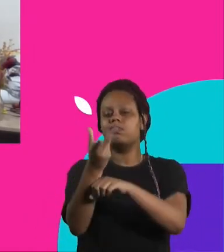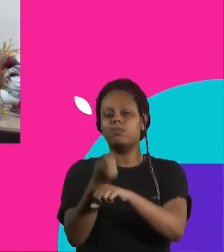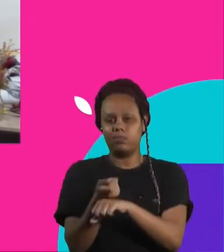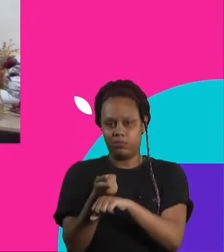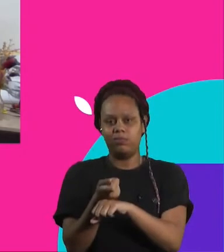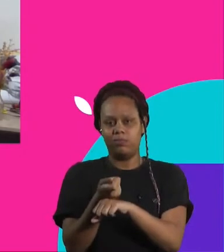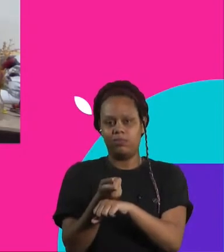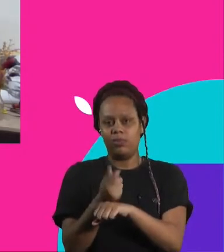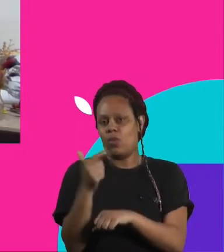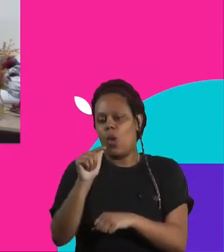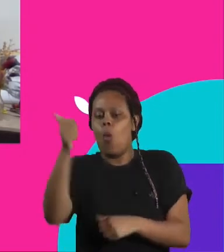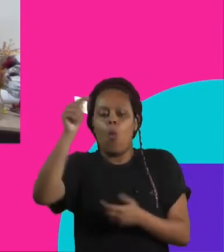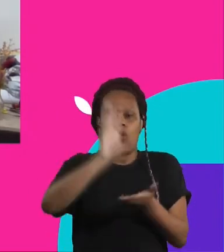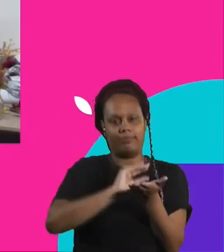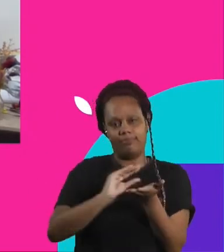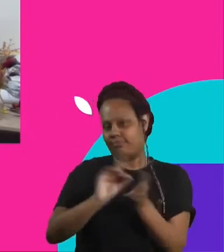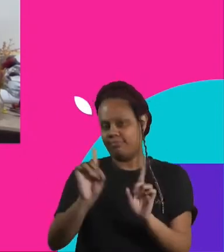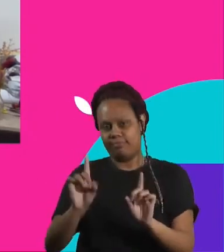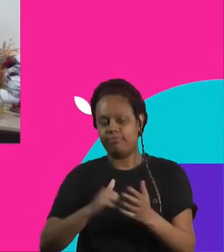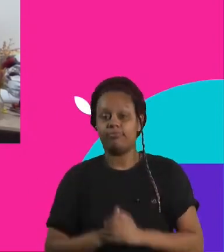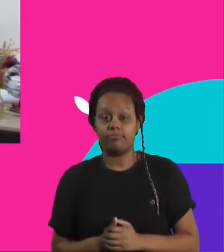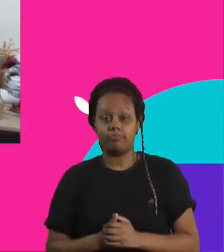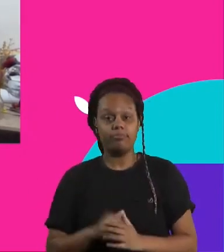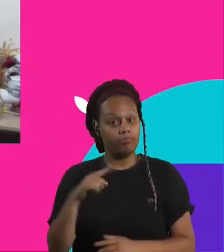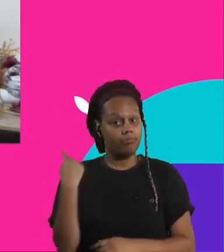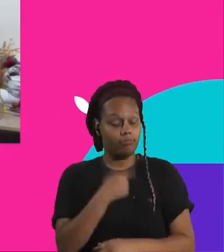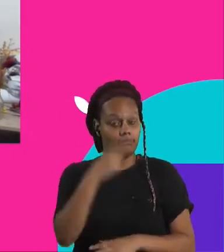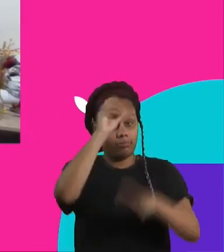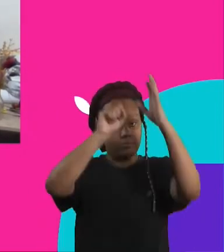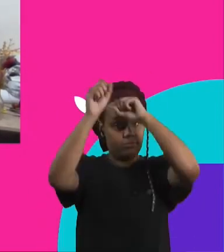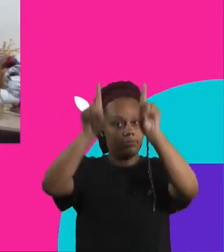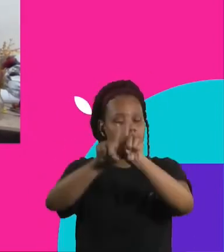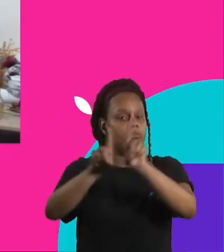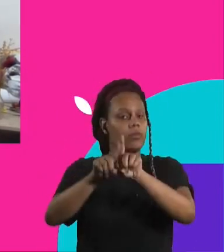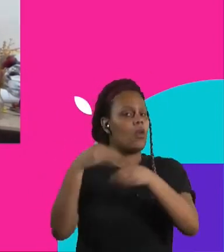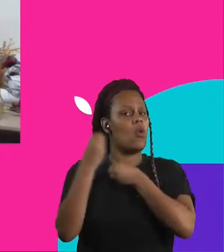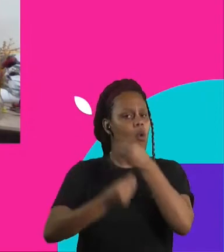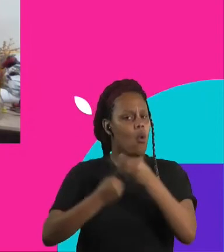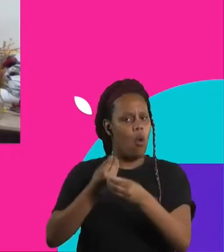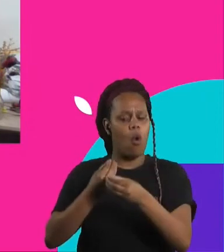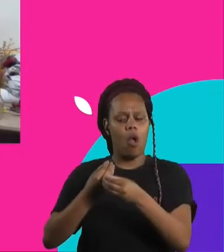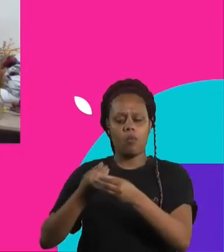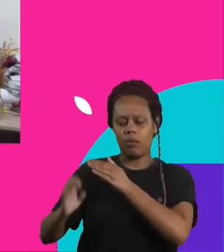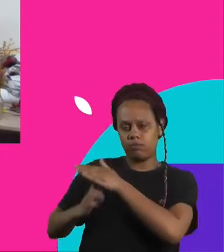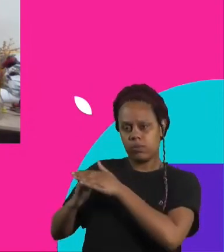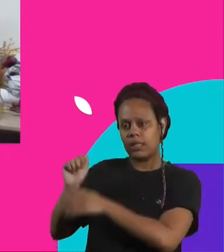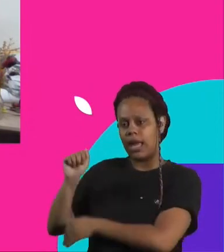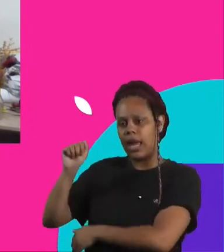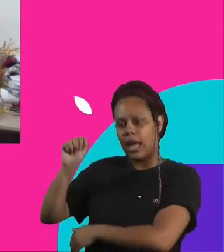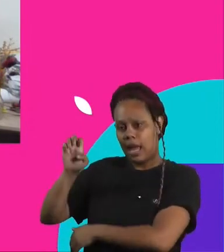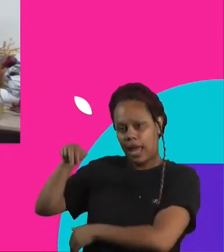né? E para nós foi um aprendizado também ver como a Engie participou desse laboratório, né, e trouxe. Eu